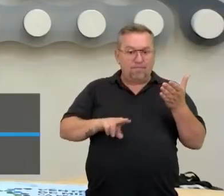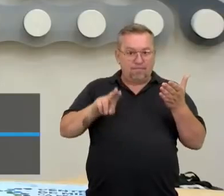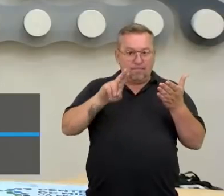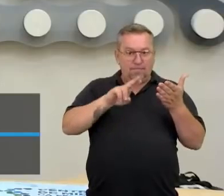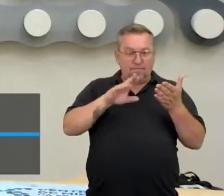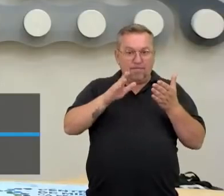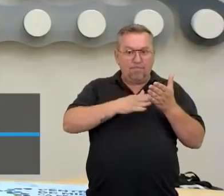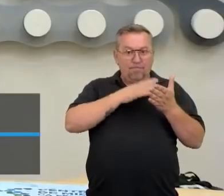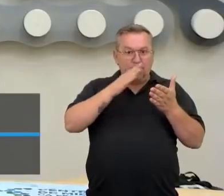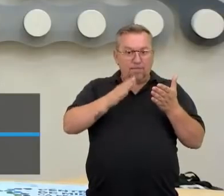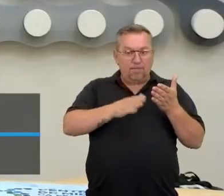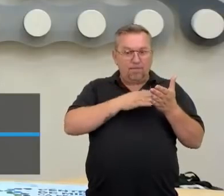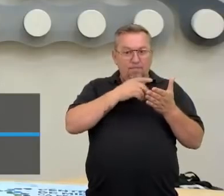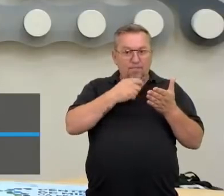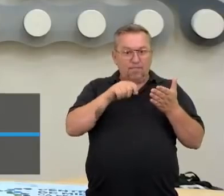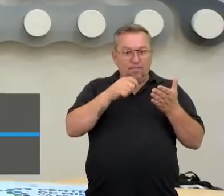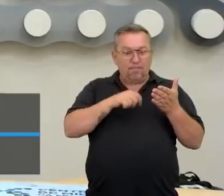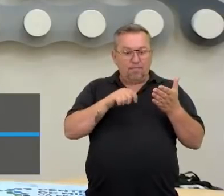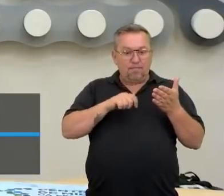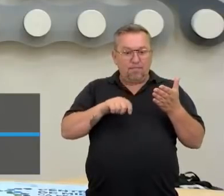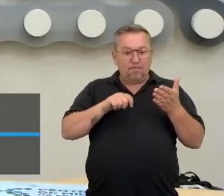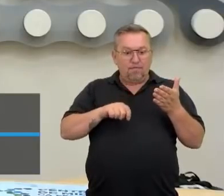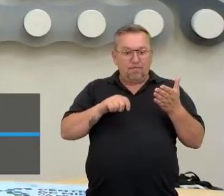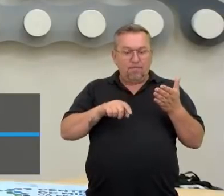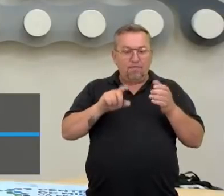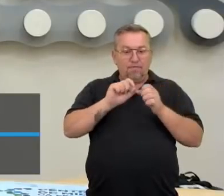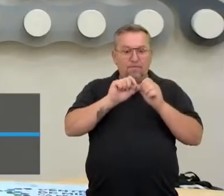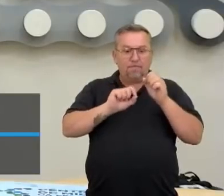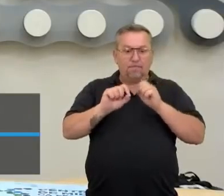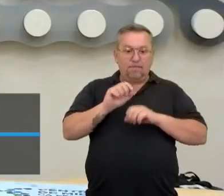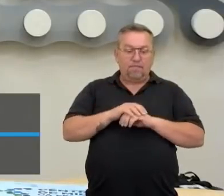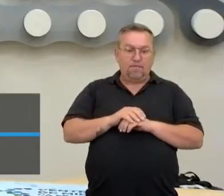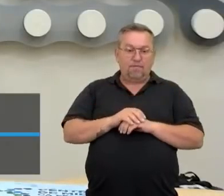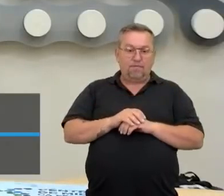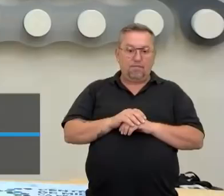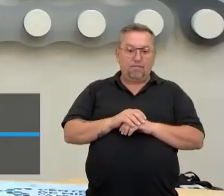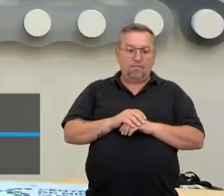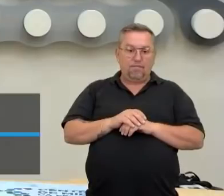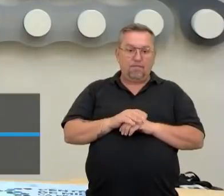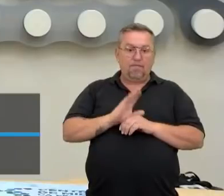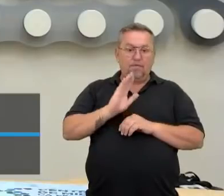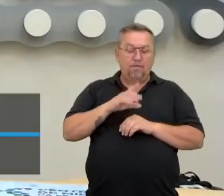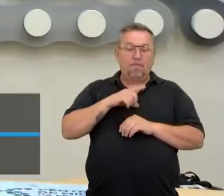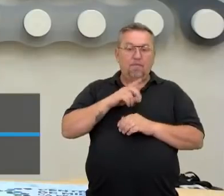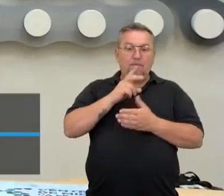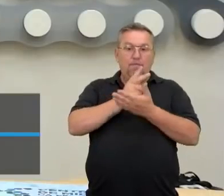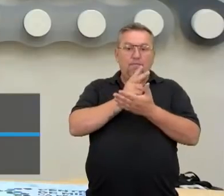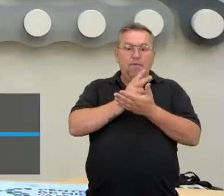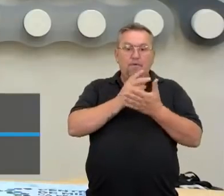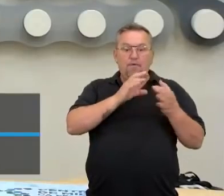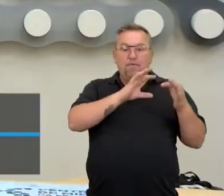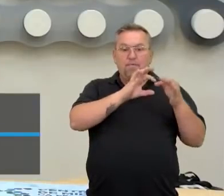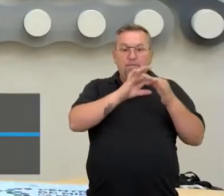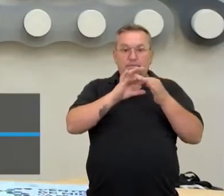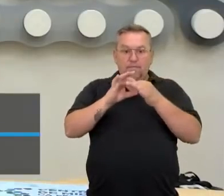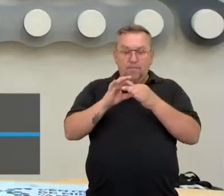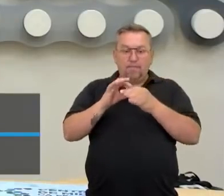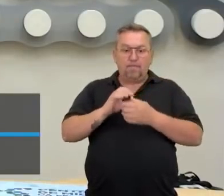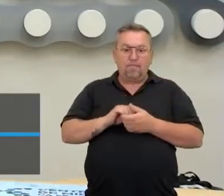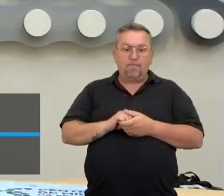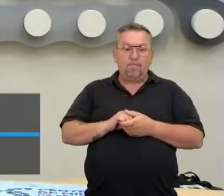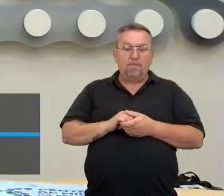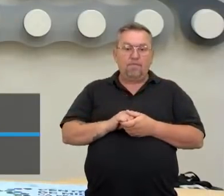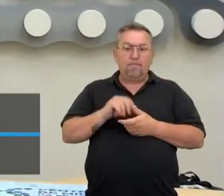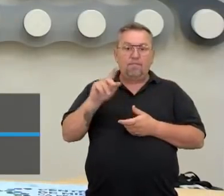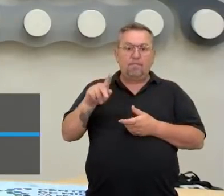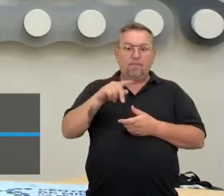aí o caderno, anotarão, farão referências sobre isso. E já no mesmo contexto, para dar dicas e funcionamento,